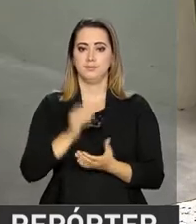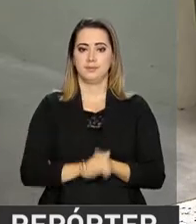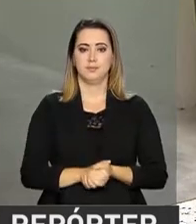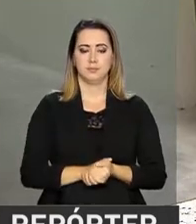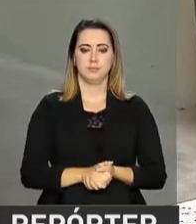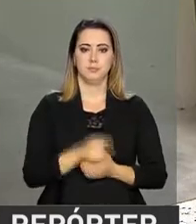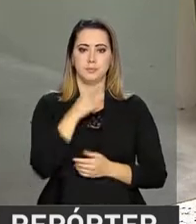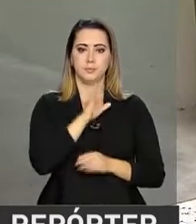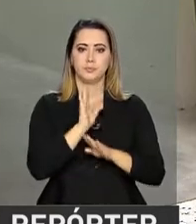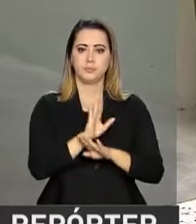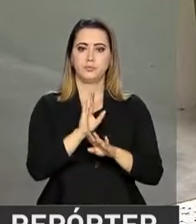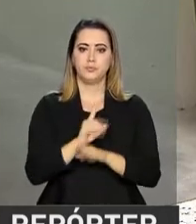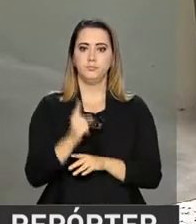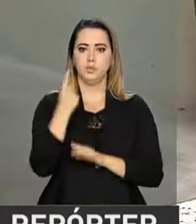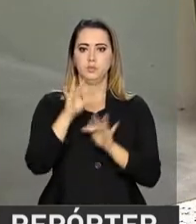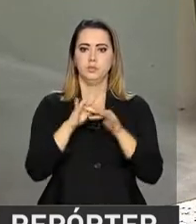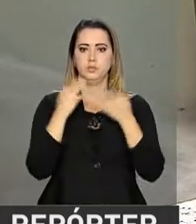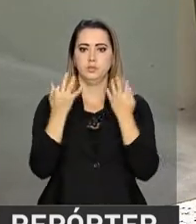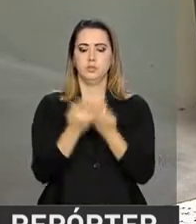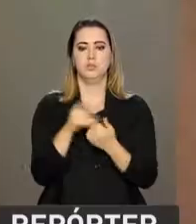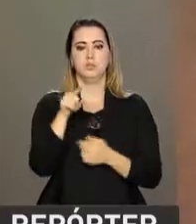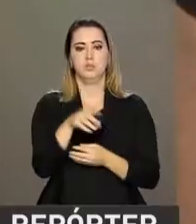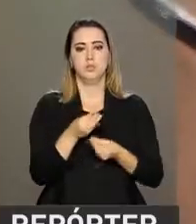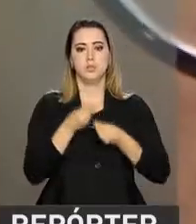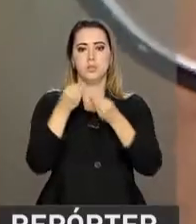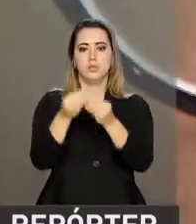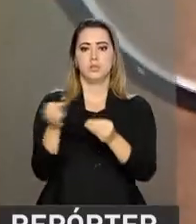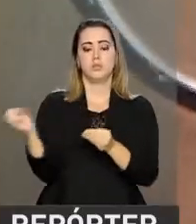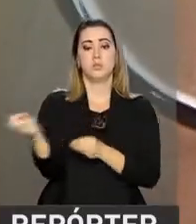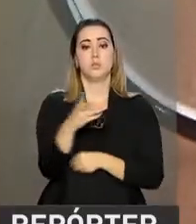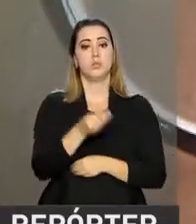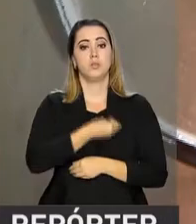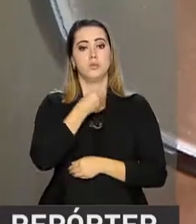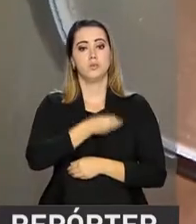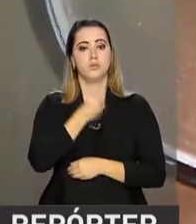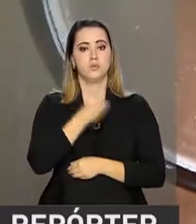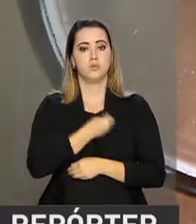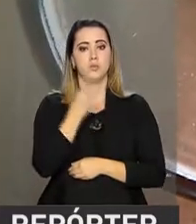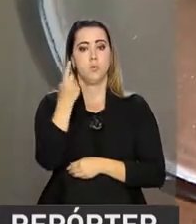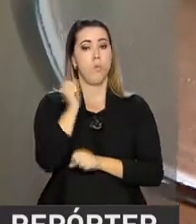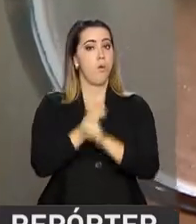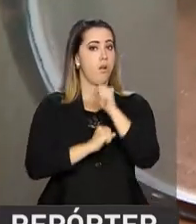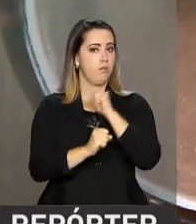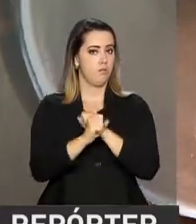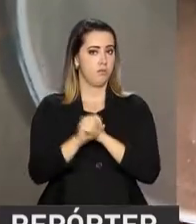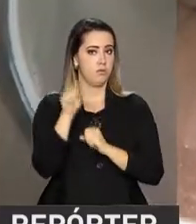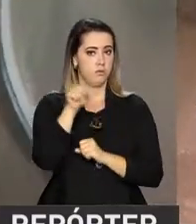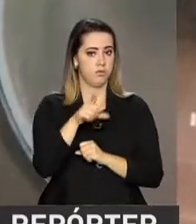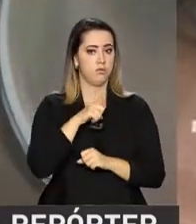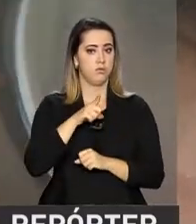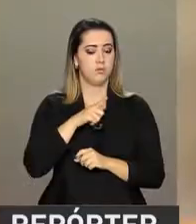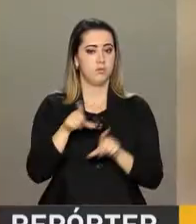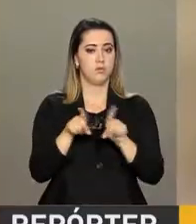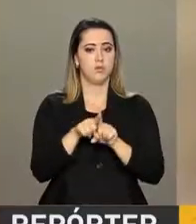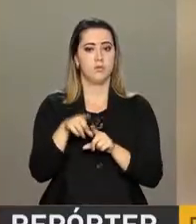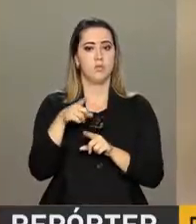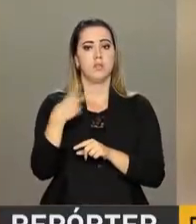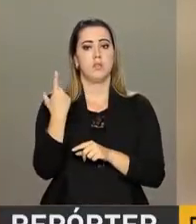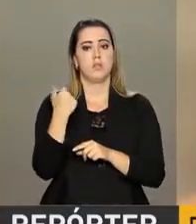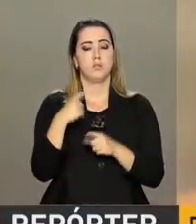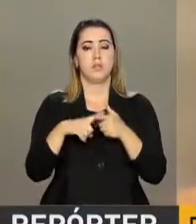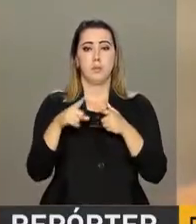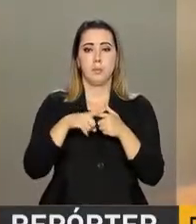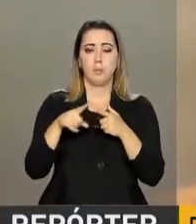A solidariedade de uma família deu uma nova vida a Lucas há cerca de um ano. Diagnosticado com